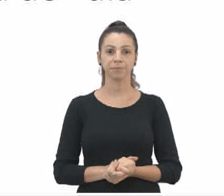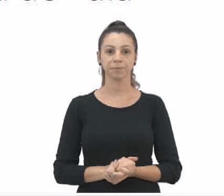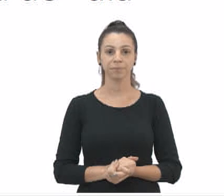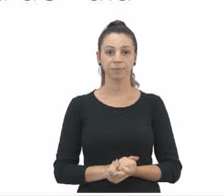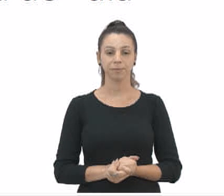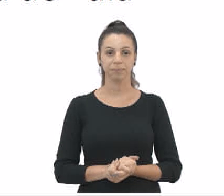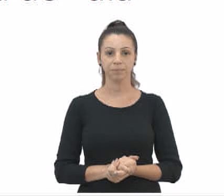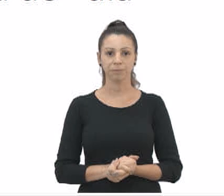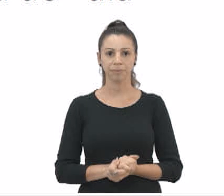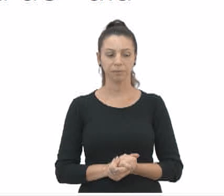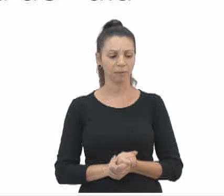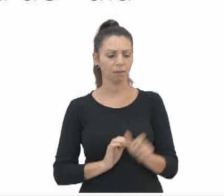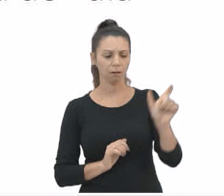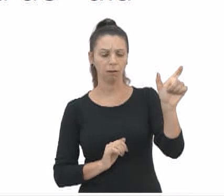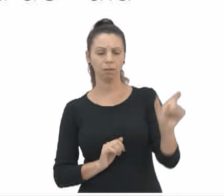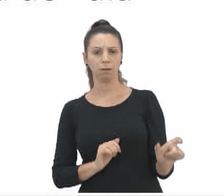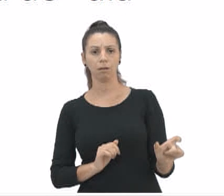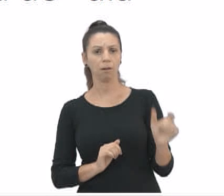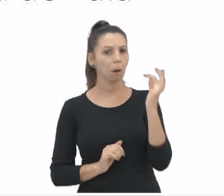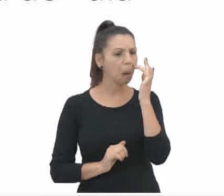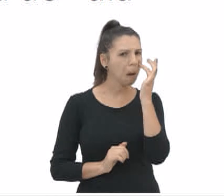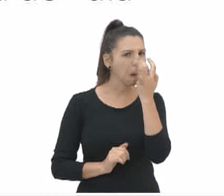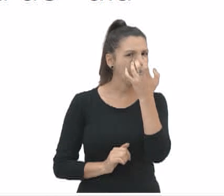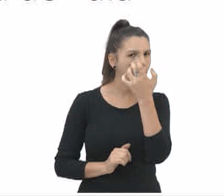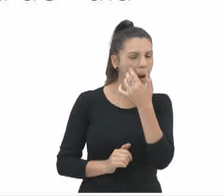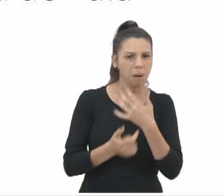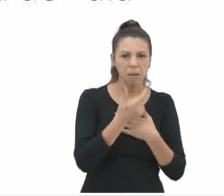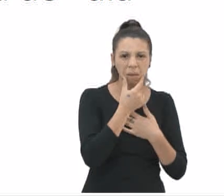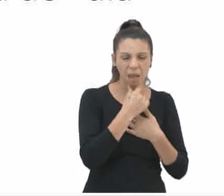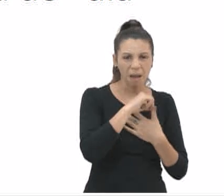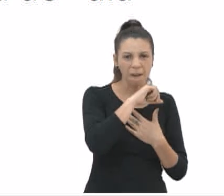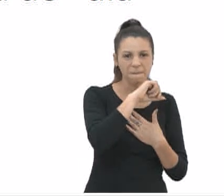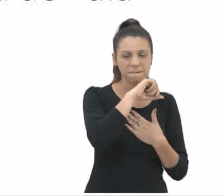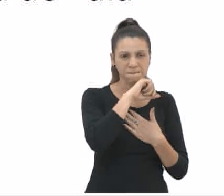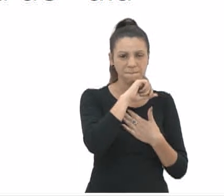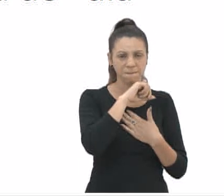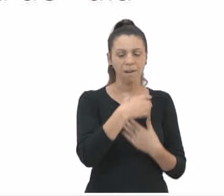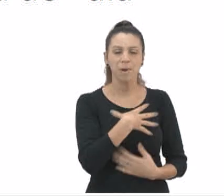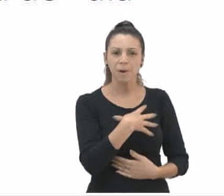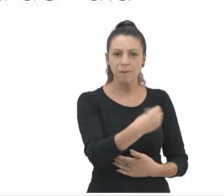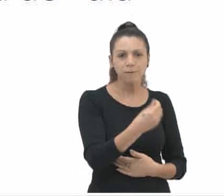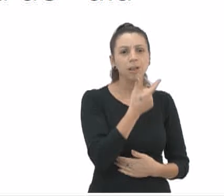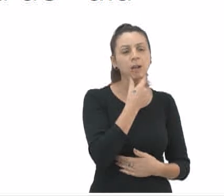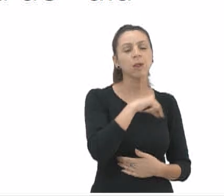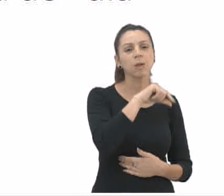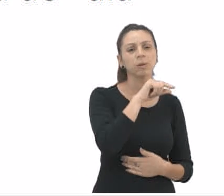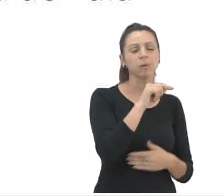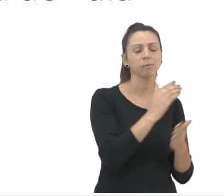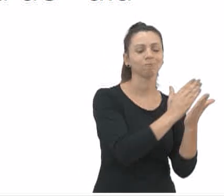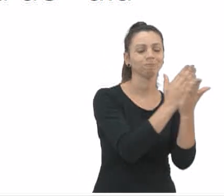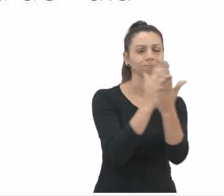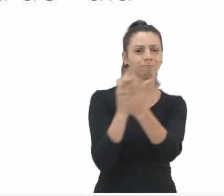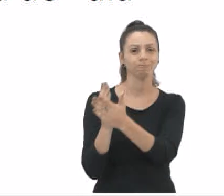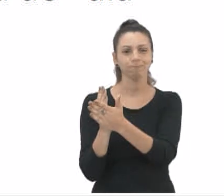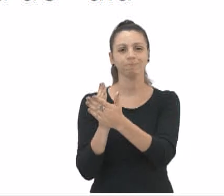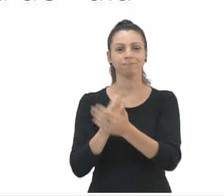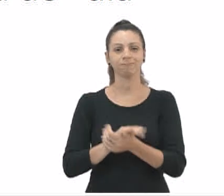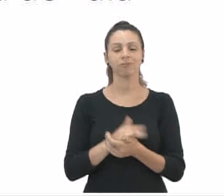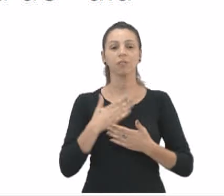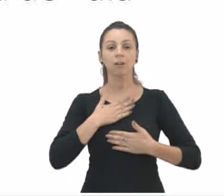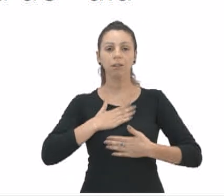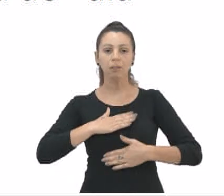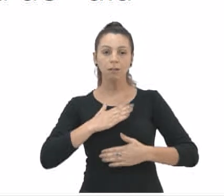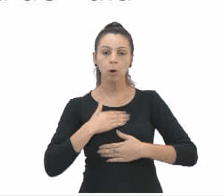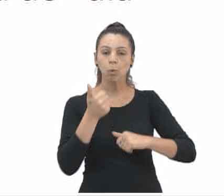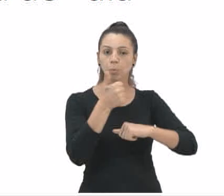O plano secreto da filha do dono da livraria era tranquilo e